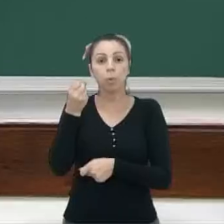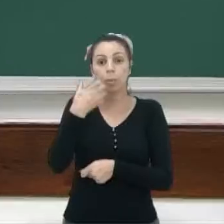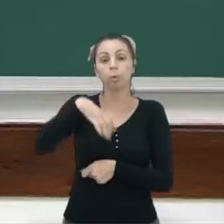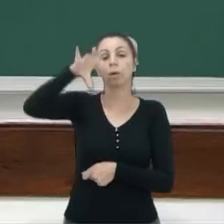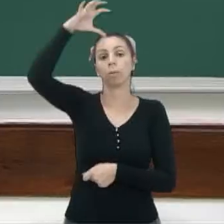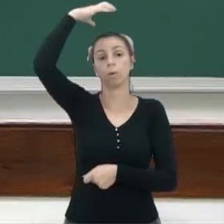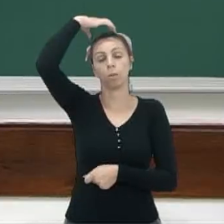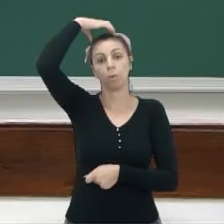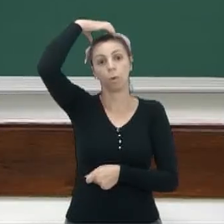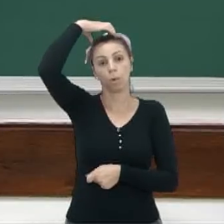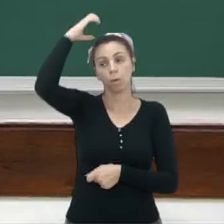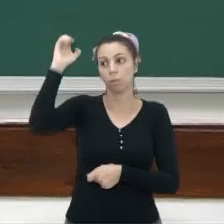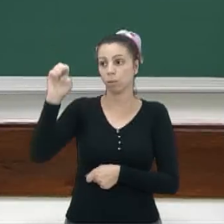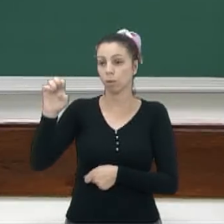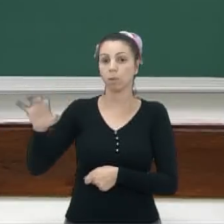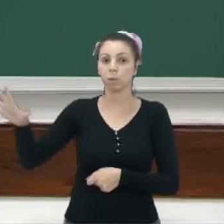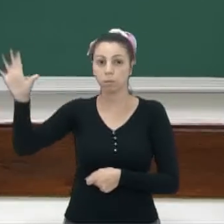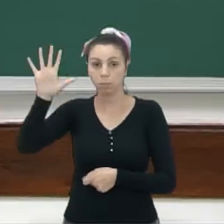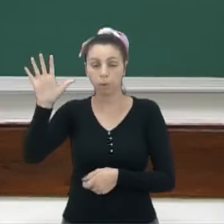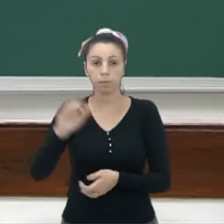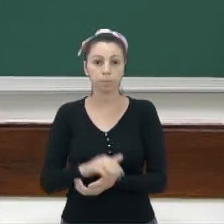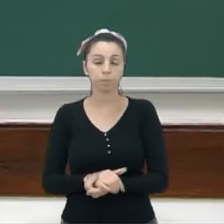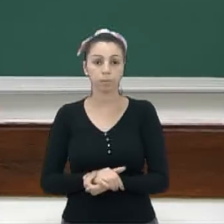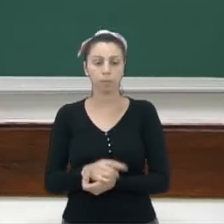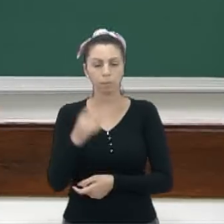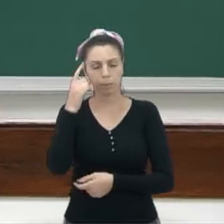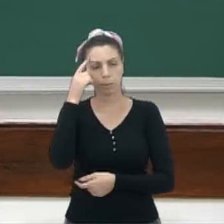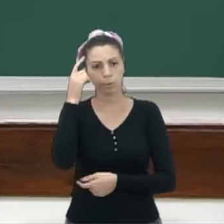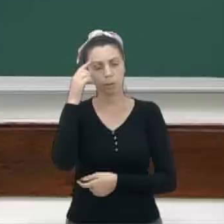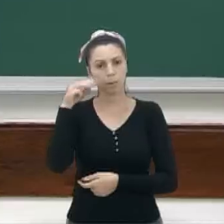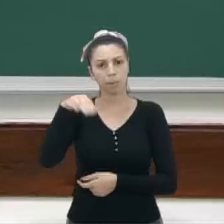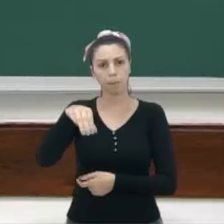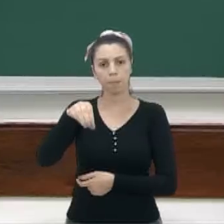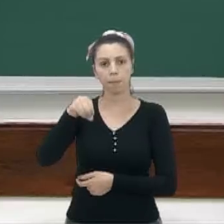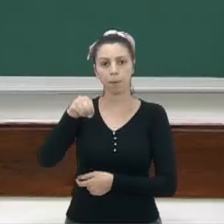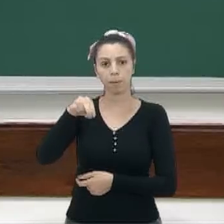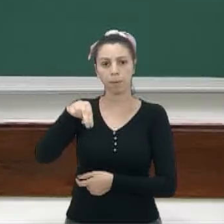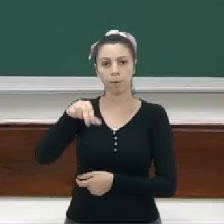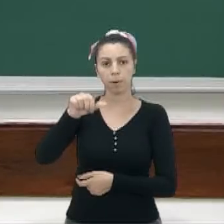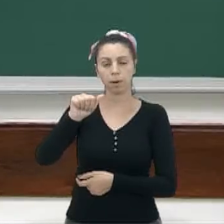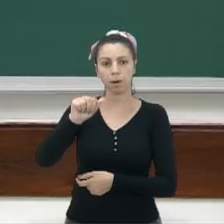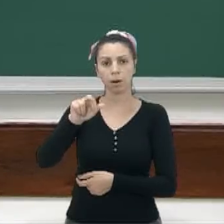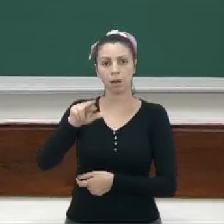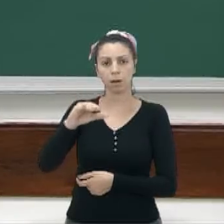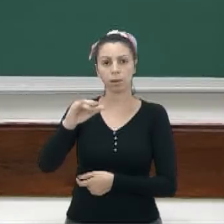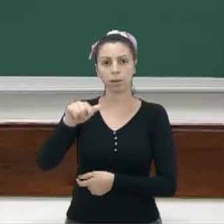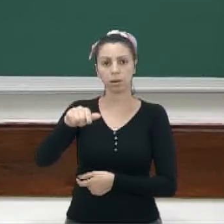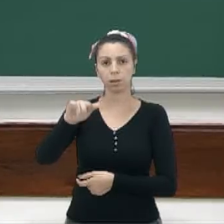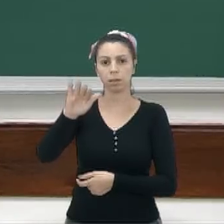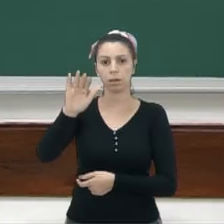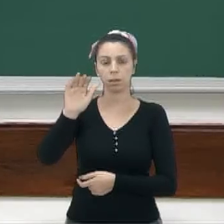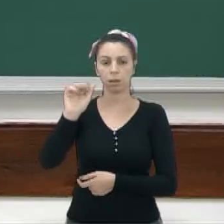coroas europeias. A gente tem que pensar que na Europa a gente tem monarquias, né, sistemas monárquicos